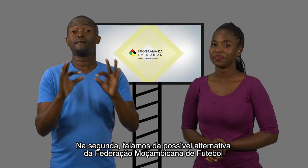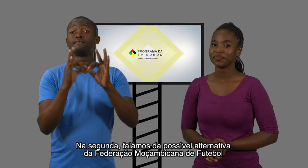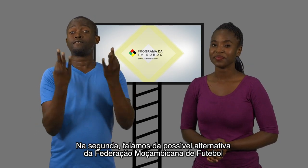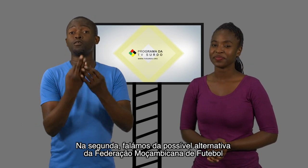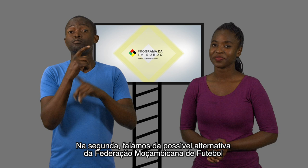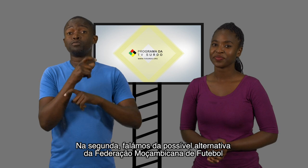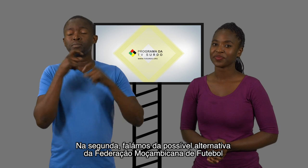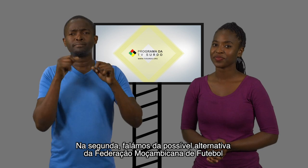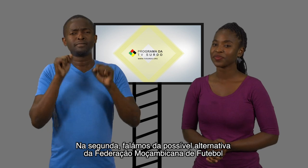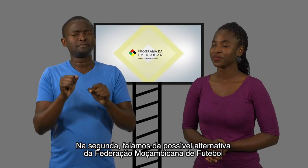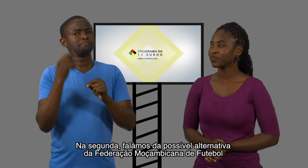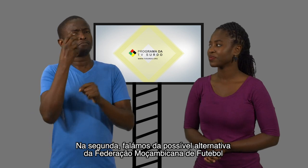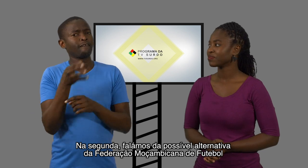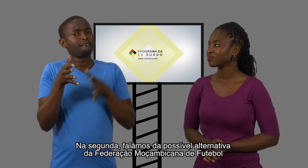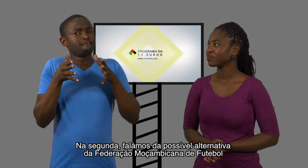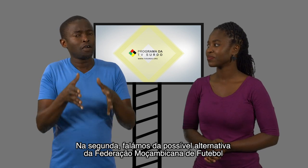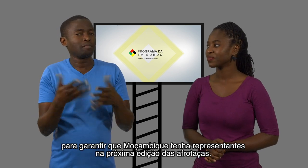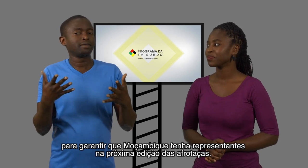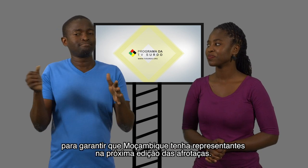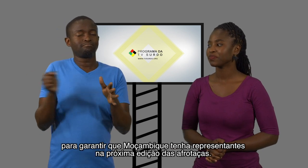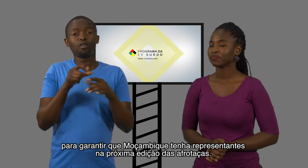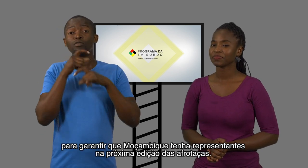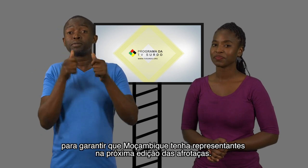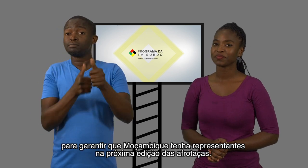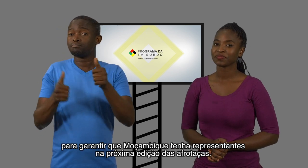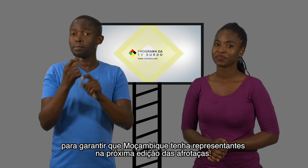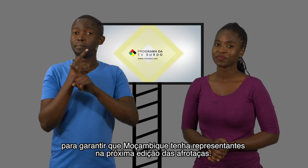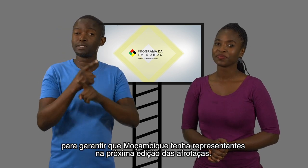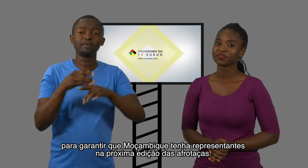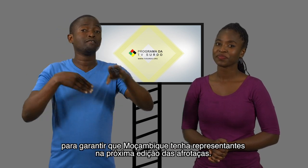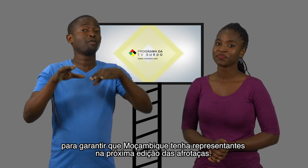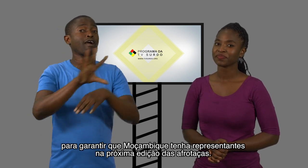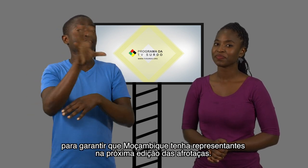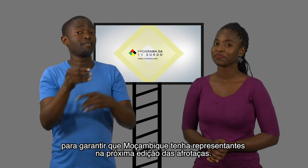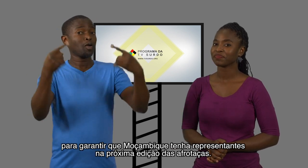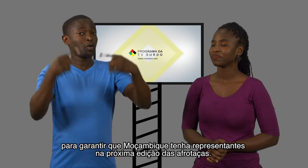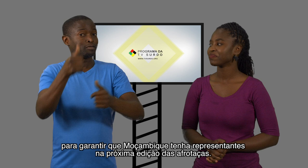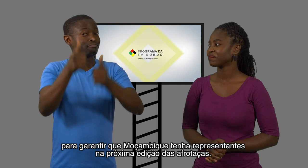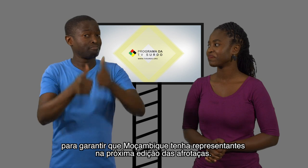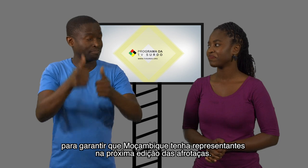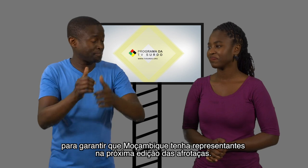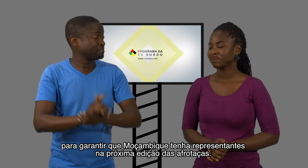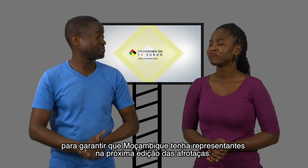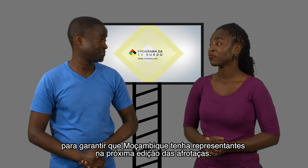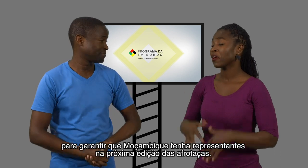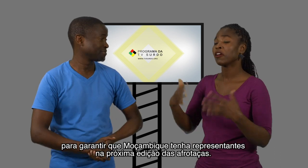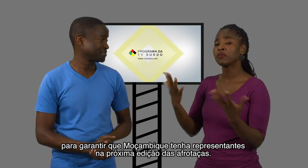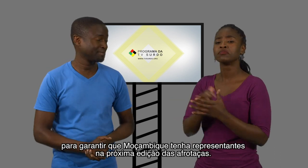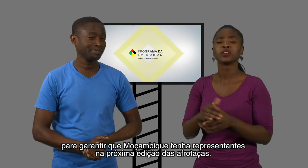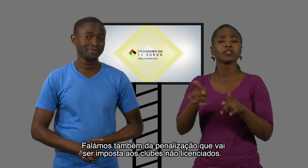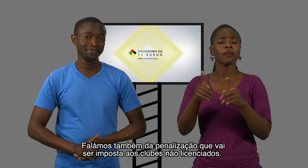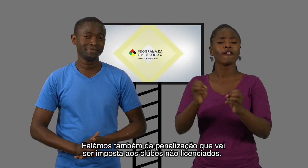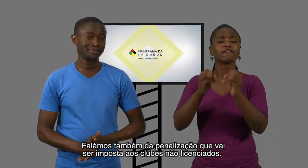alternativa da Federação Moçambicana de Futebol para garantir que Moçambique tenha representantes na próxima edição das